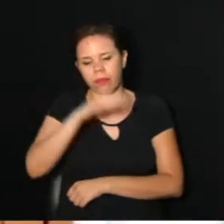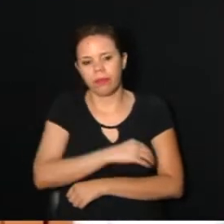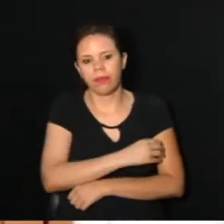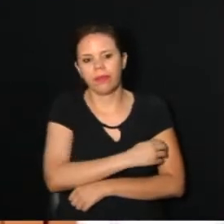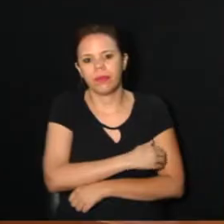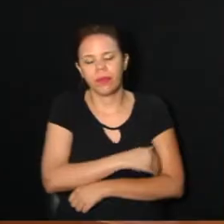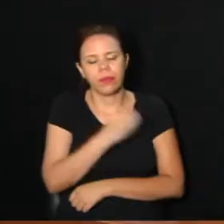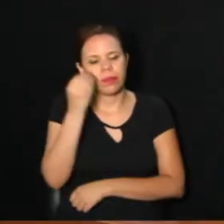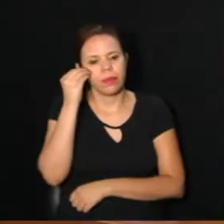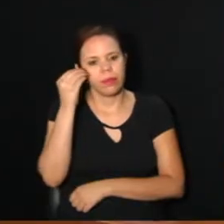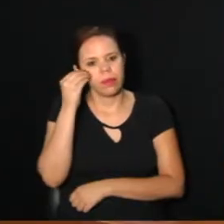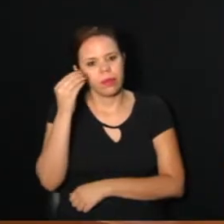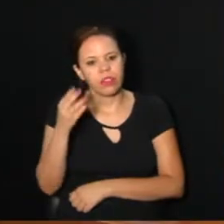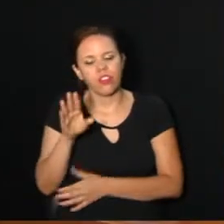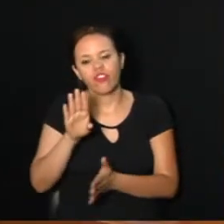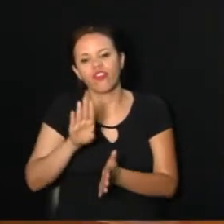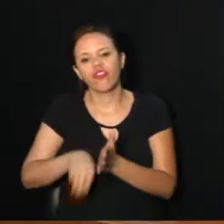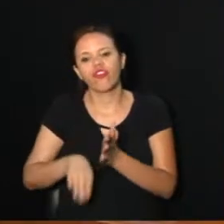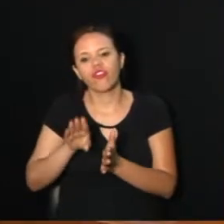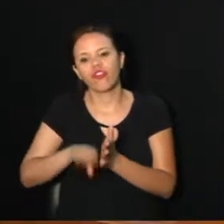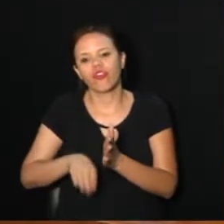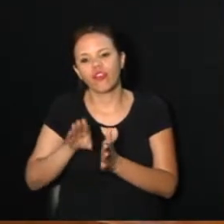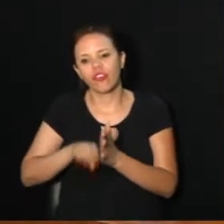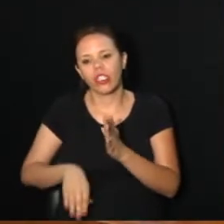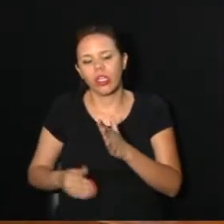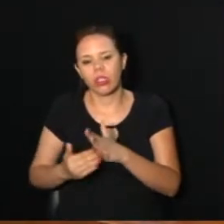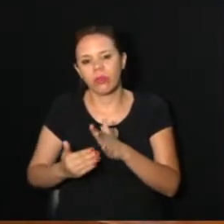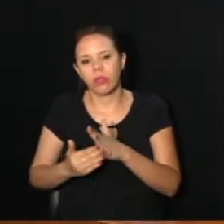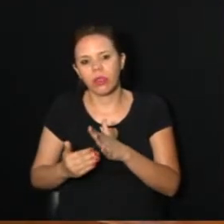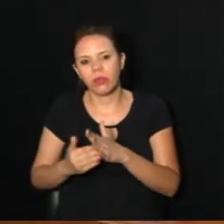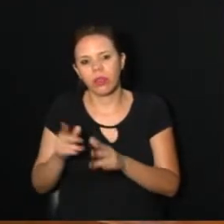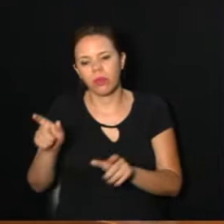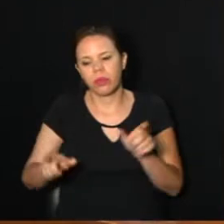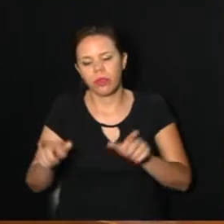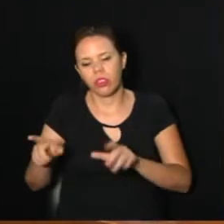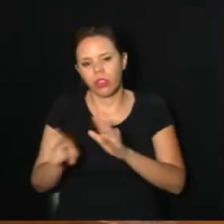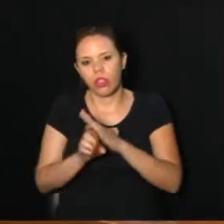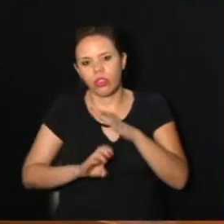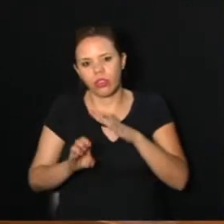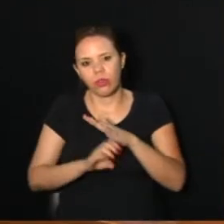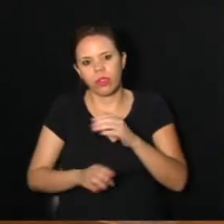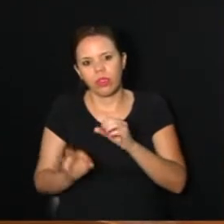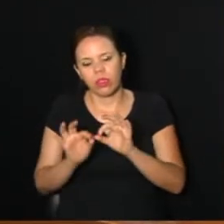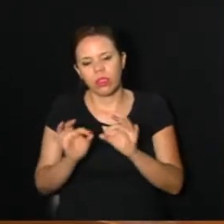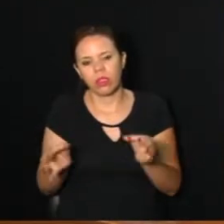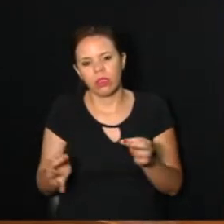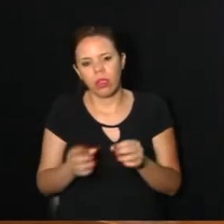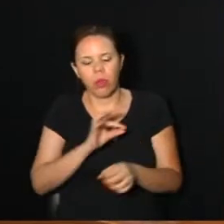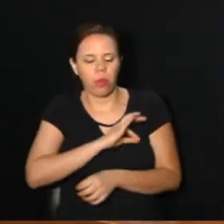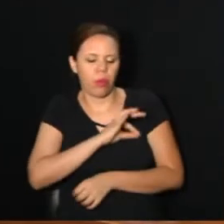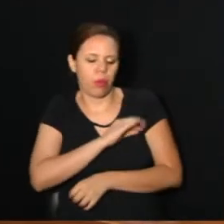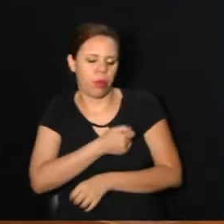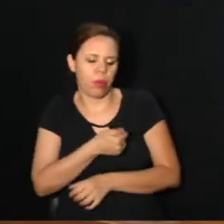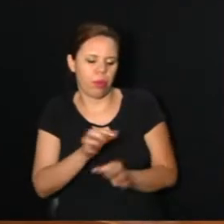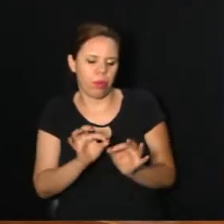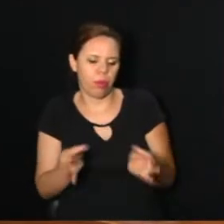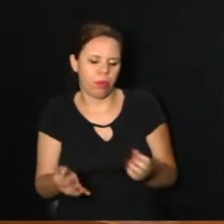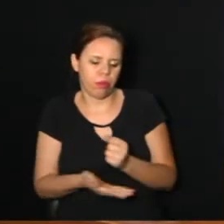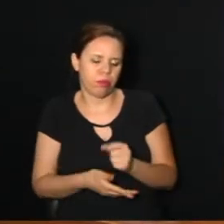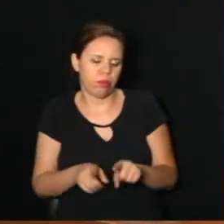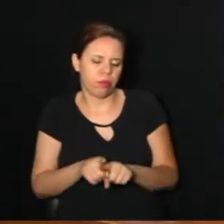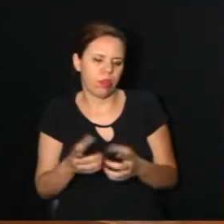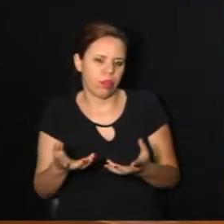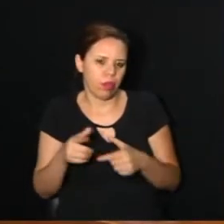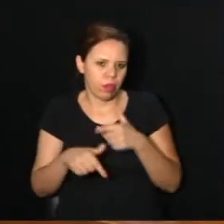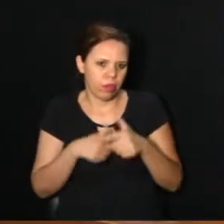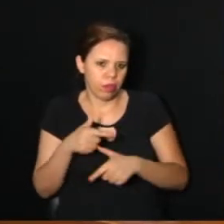tenta realmente desburocratizar, principalmente para as pessoas, para os empresários de baixa renda, que queiram